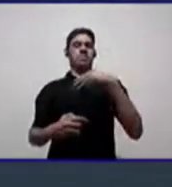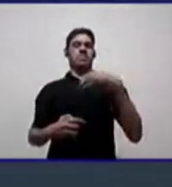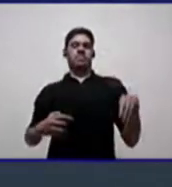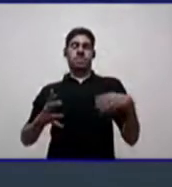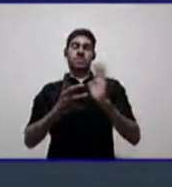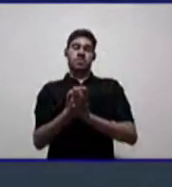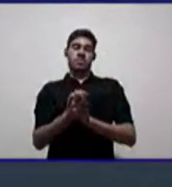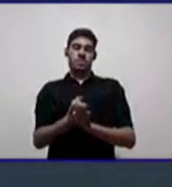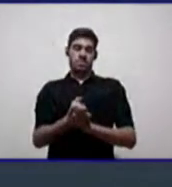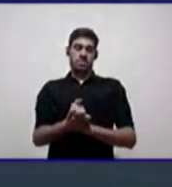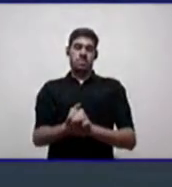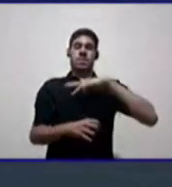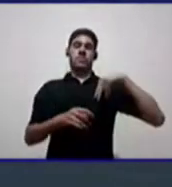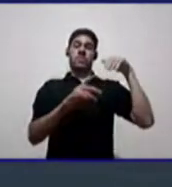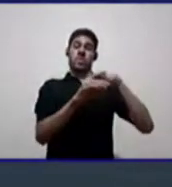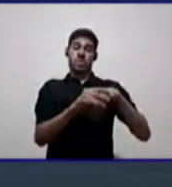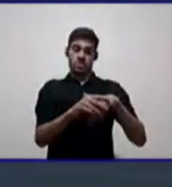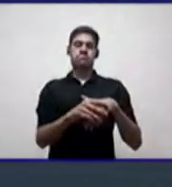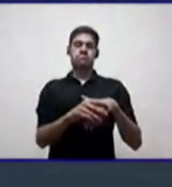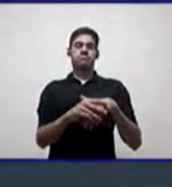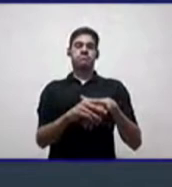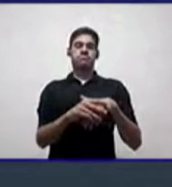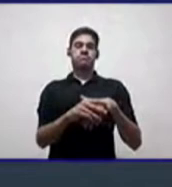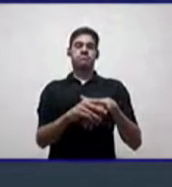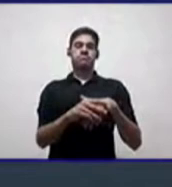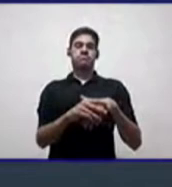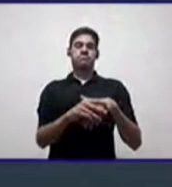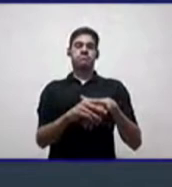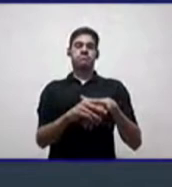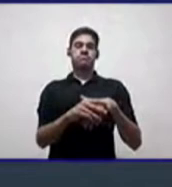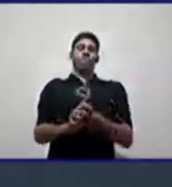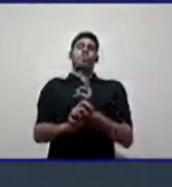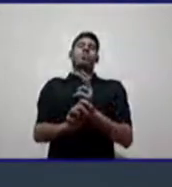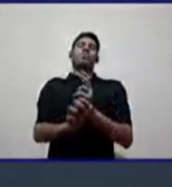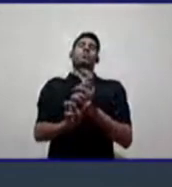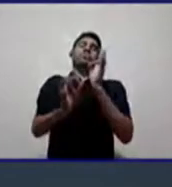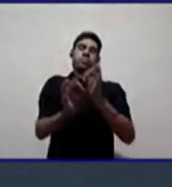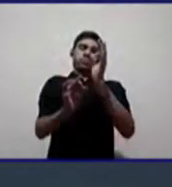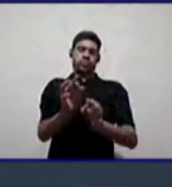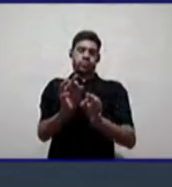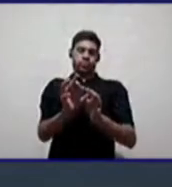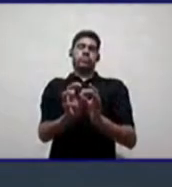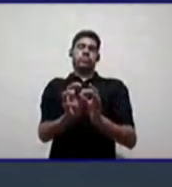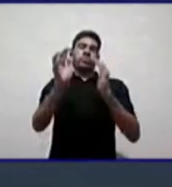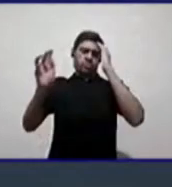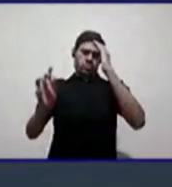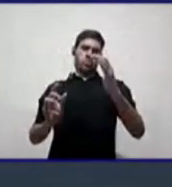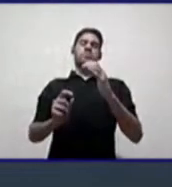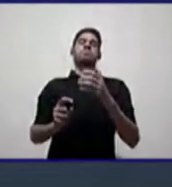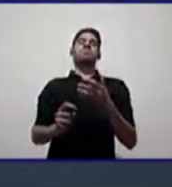o Ministério Público Eleitoral, como fiscal da ordem jurídica, requer